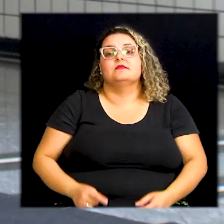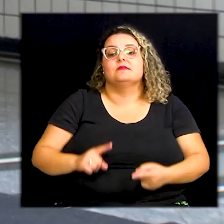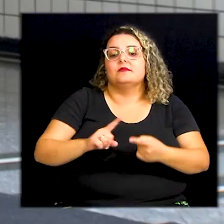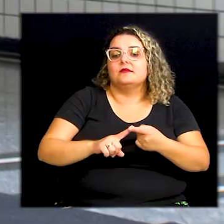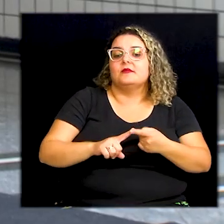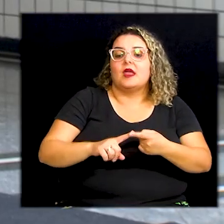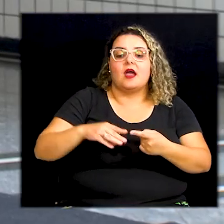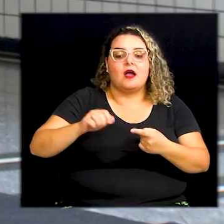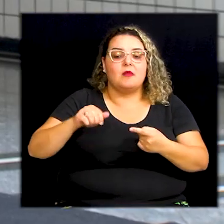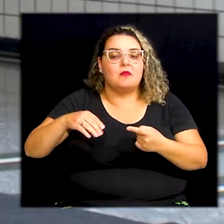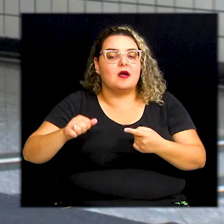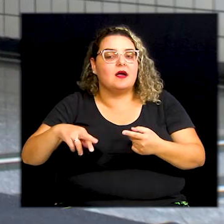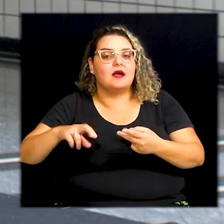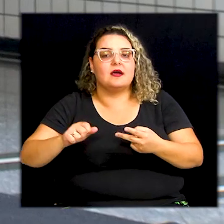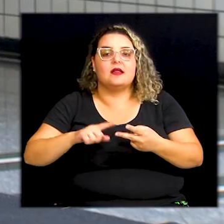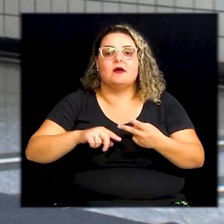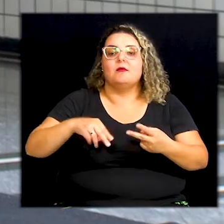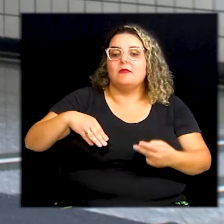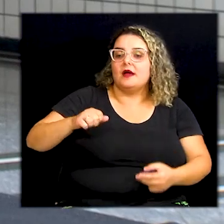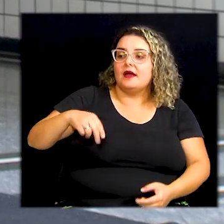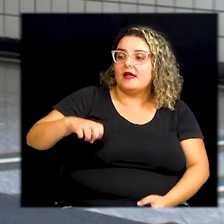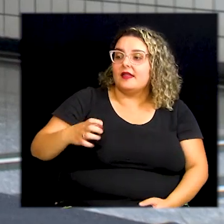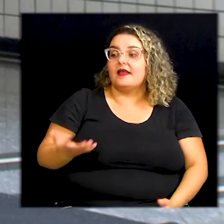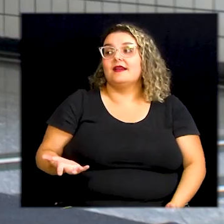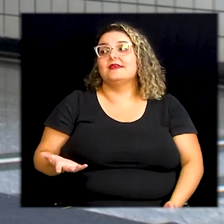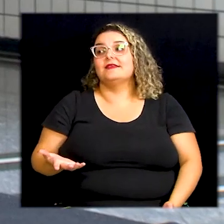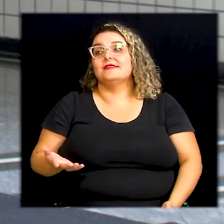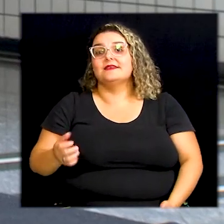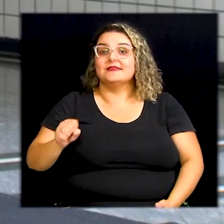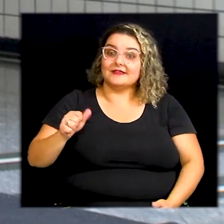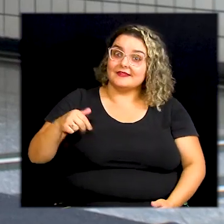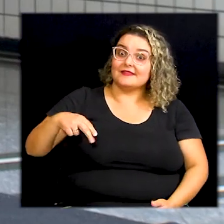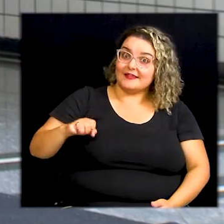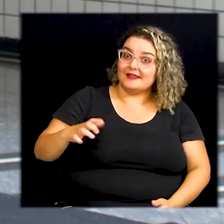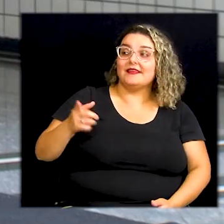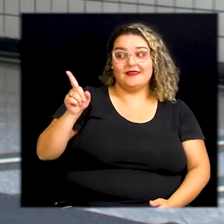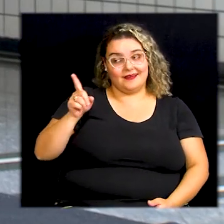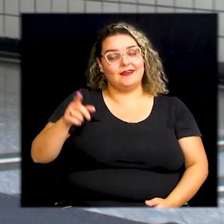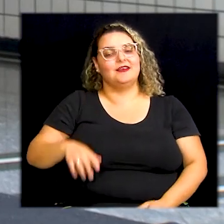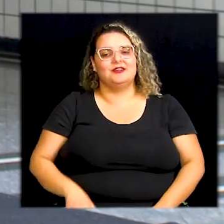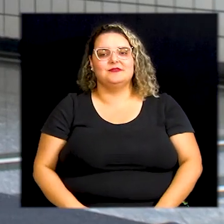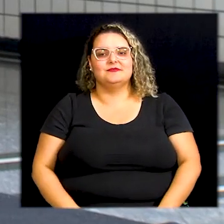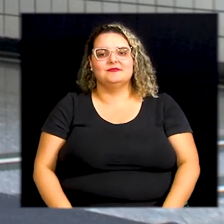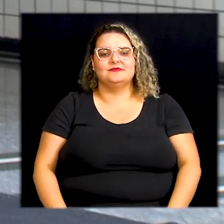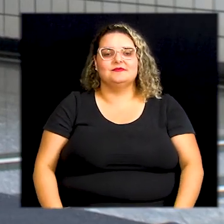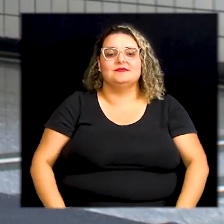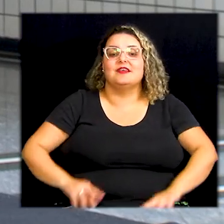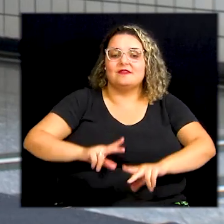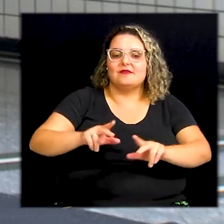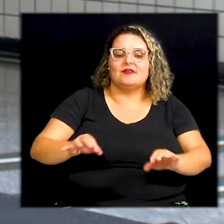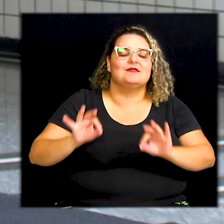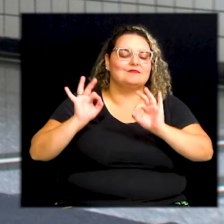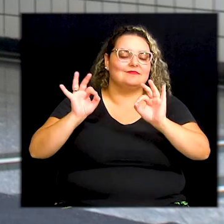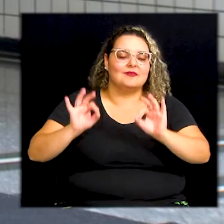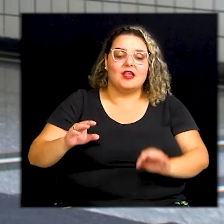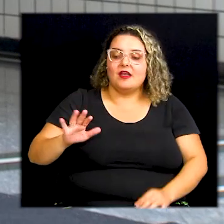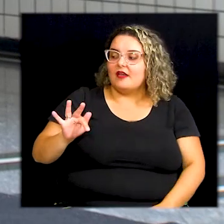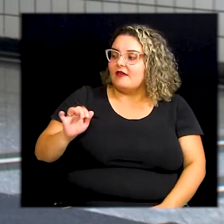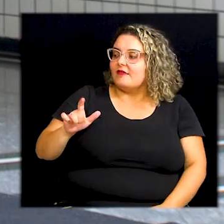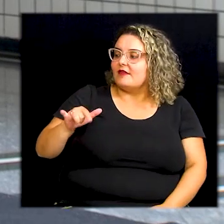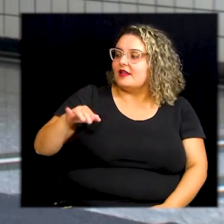Kimmich, Amaral, Goretzka, Mané. Se Deus quiser. Sané, né, que tá lá. Sané. Então, tem muitos craques. Felipe